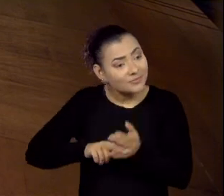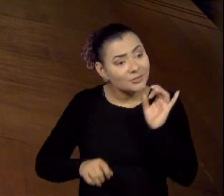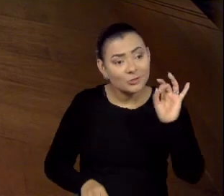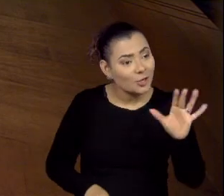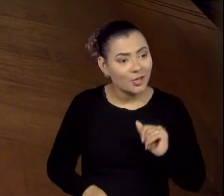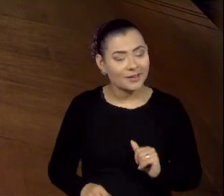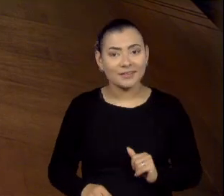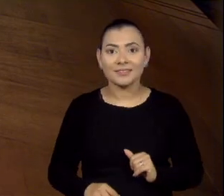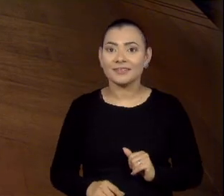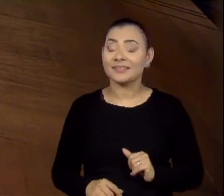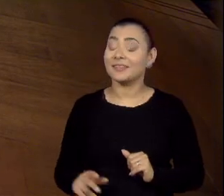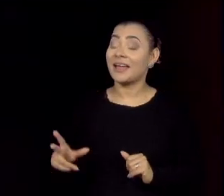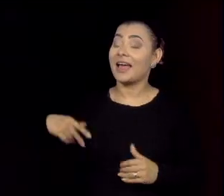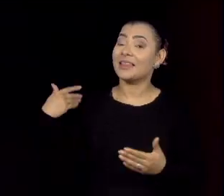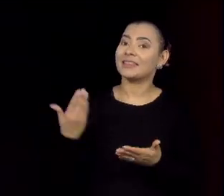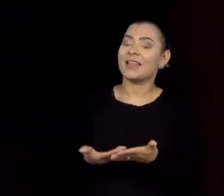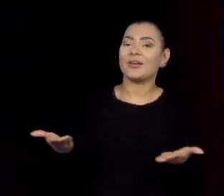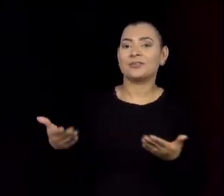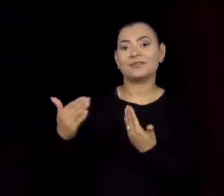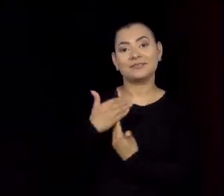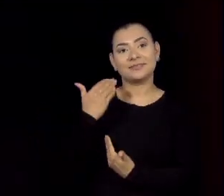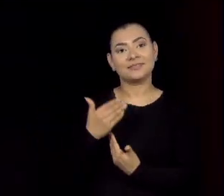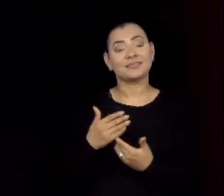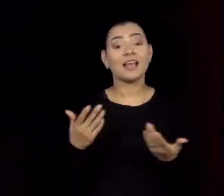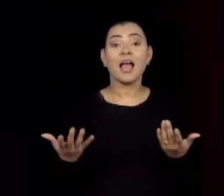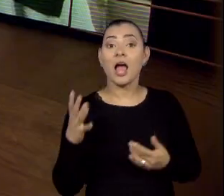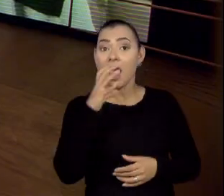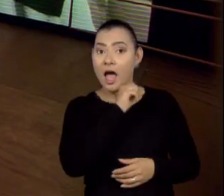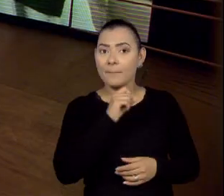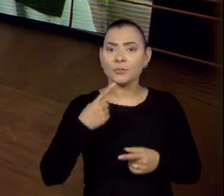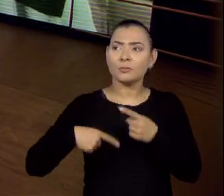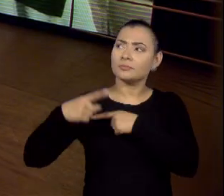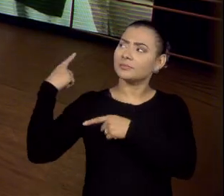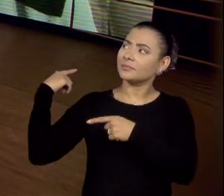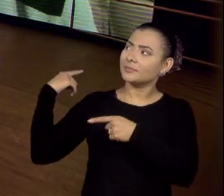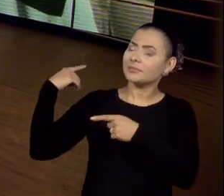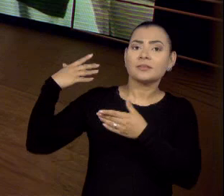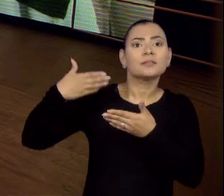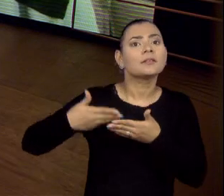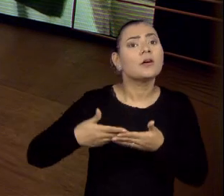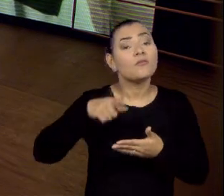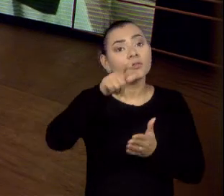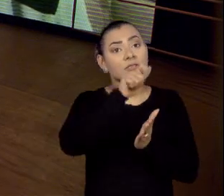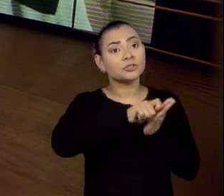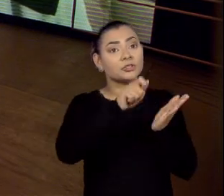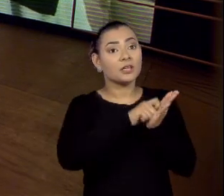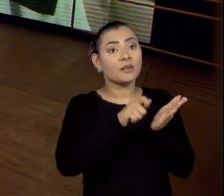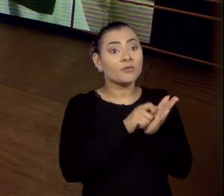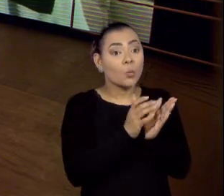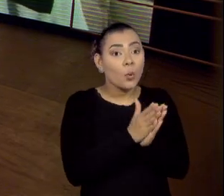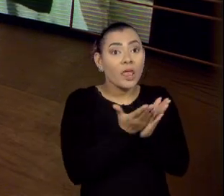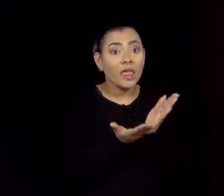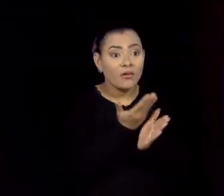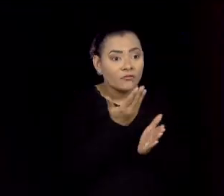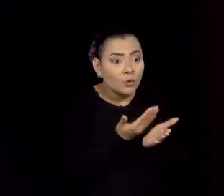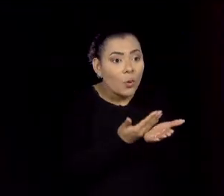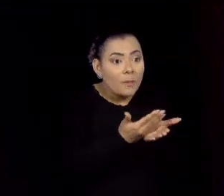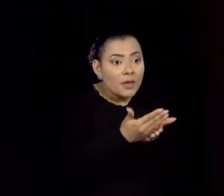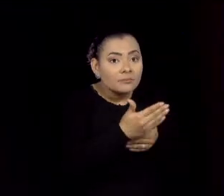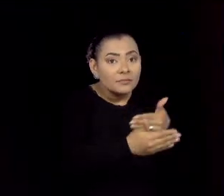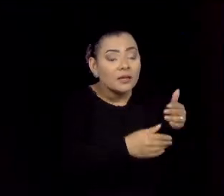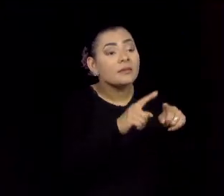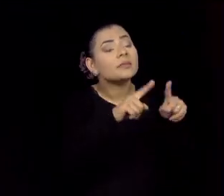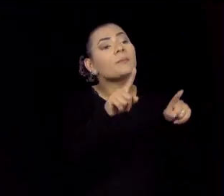grande lição que eu tive até hoje. Vamos fazer um pulinho agora no tempo. Depois que você escreveu seus primeiros livros, vem o